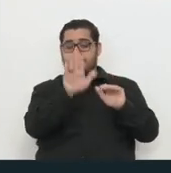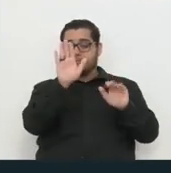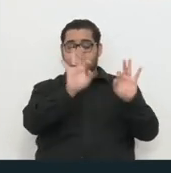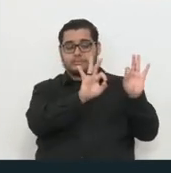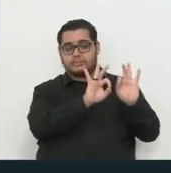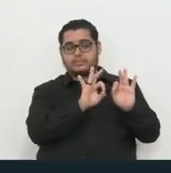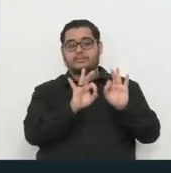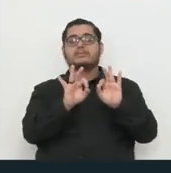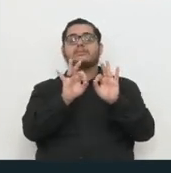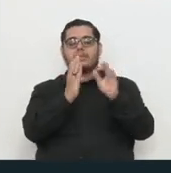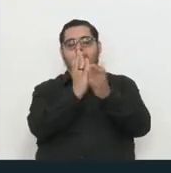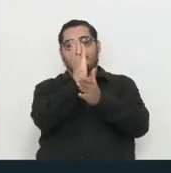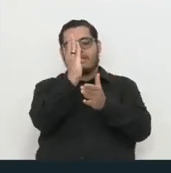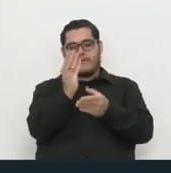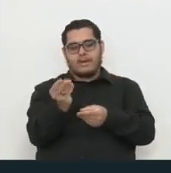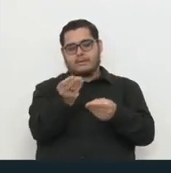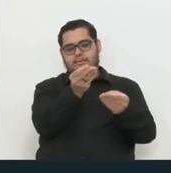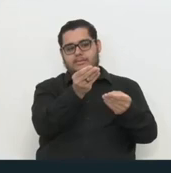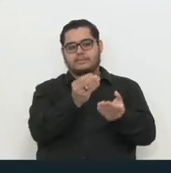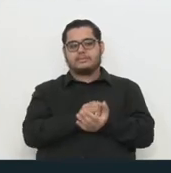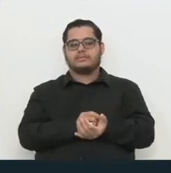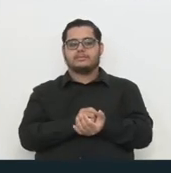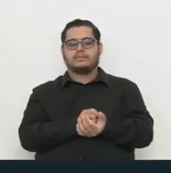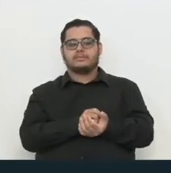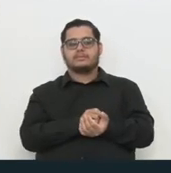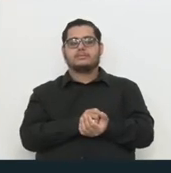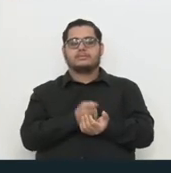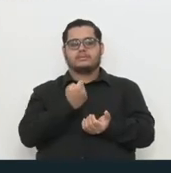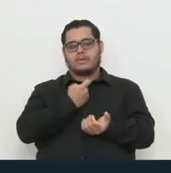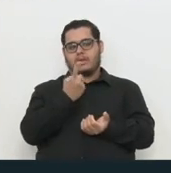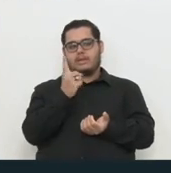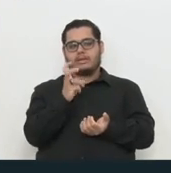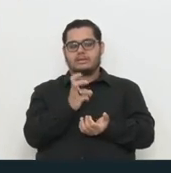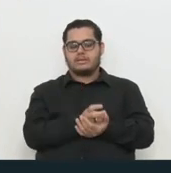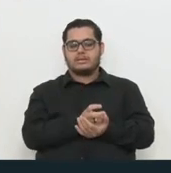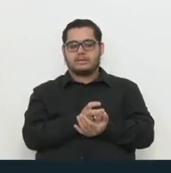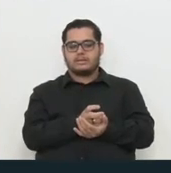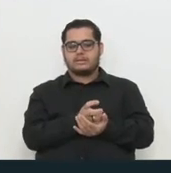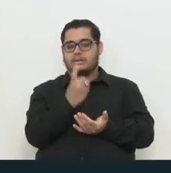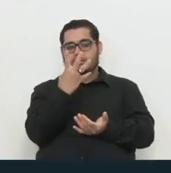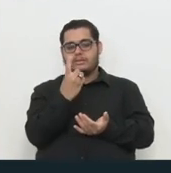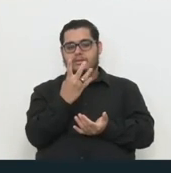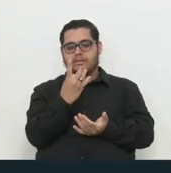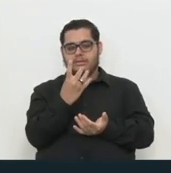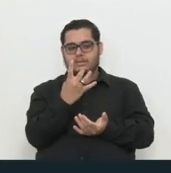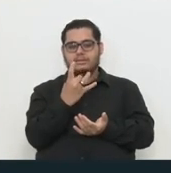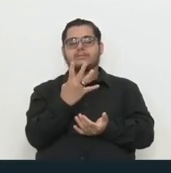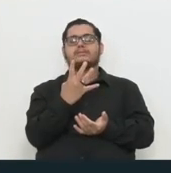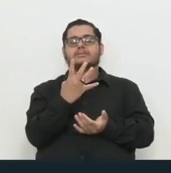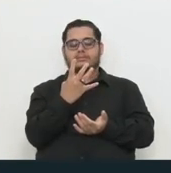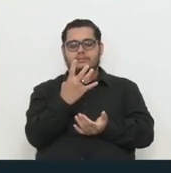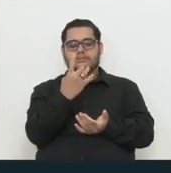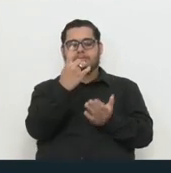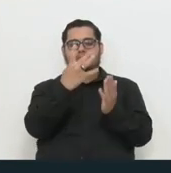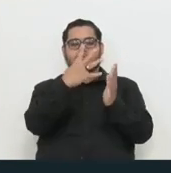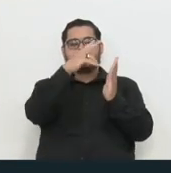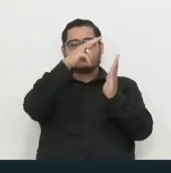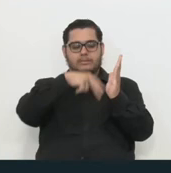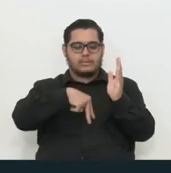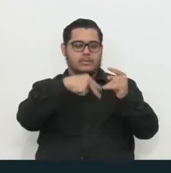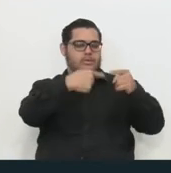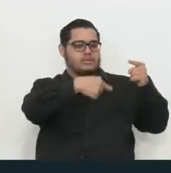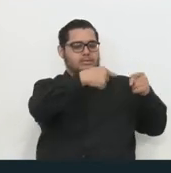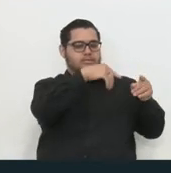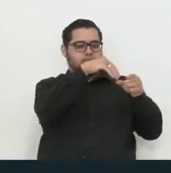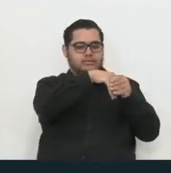encerrado a votação aprovado em caminho em si 15 14 e tem 14 leitura discussão e votação